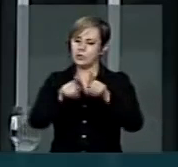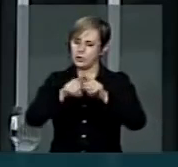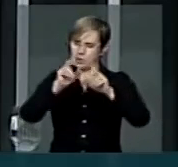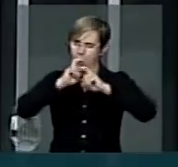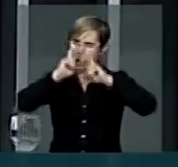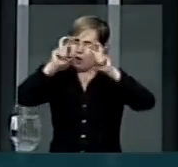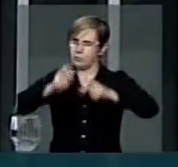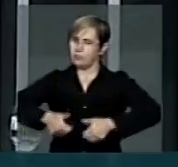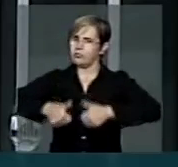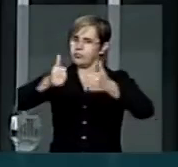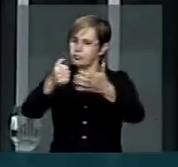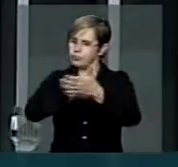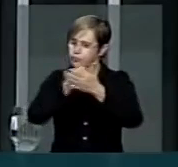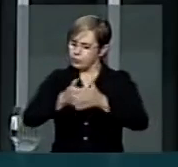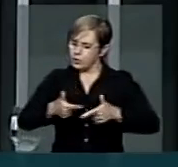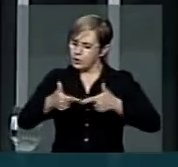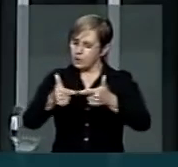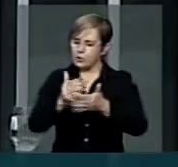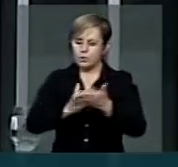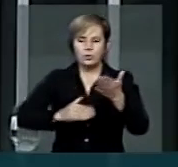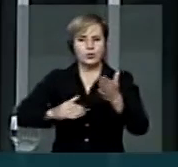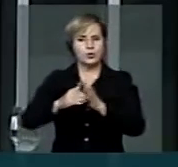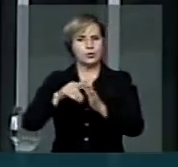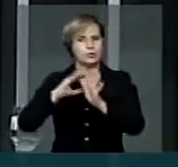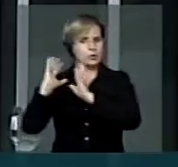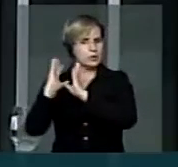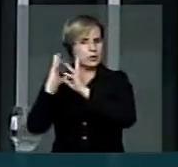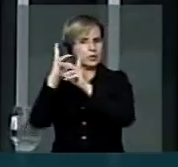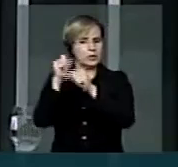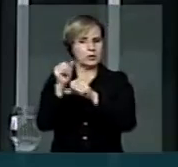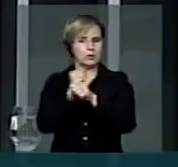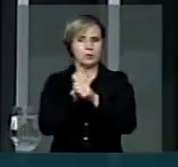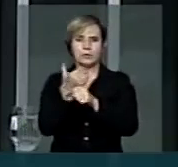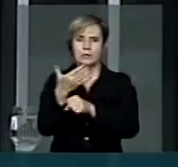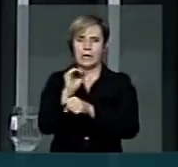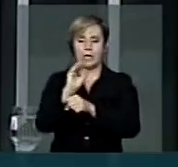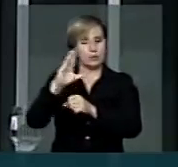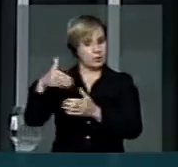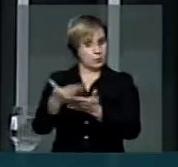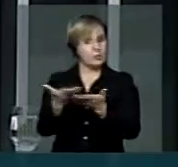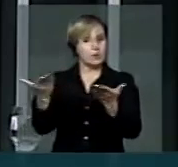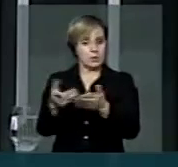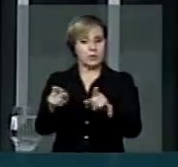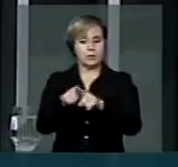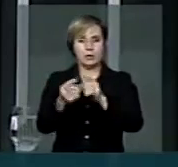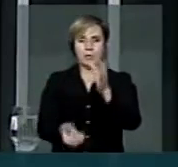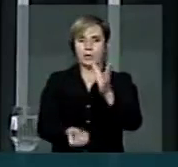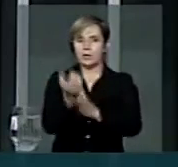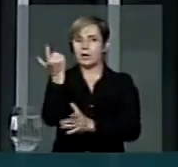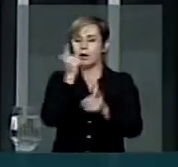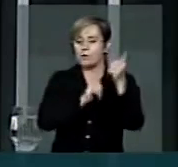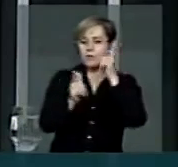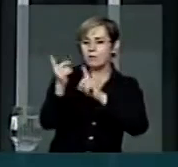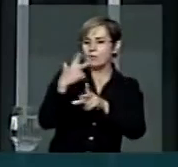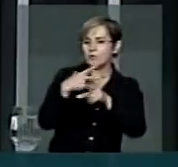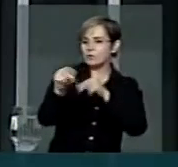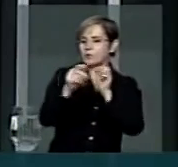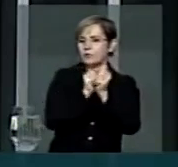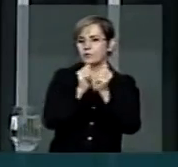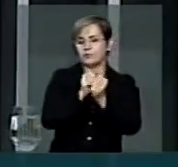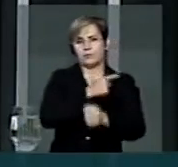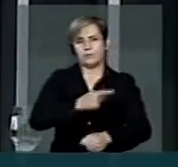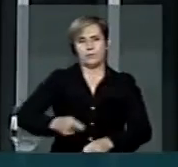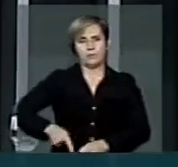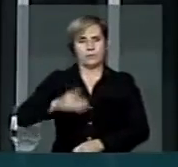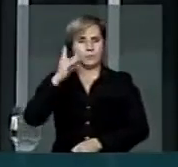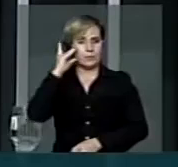vozes em defesa de tudo que foi construído nos últimos 10 anos e criar as condições para